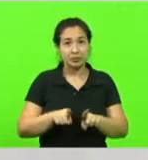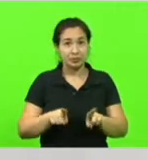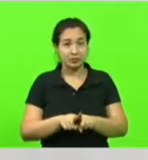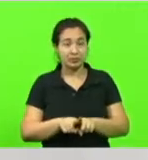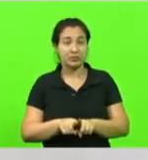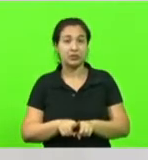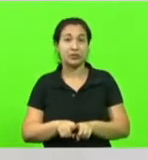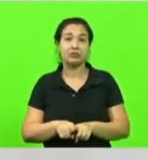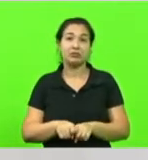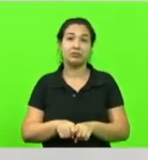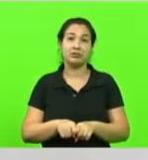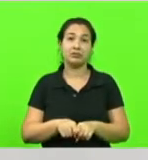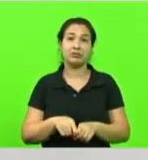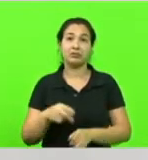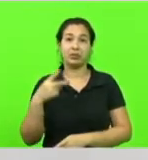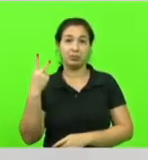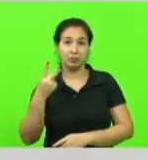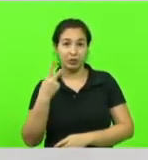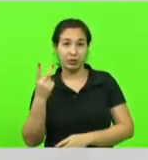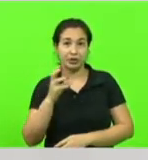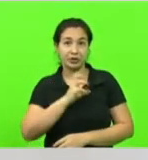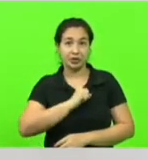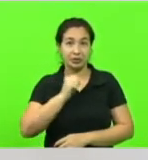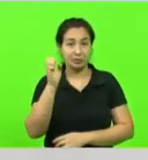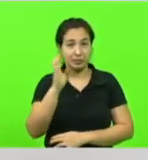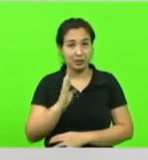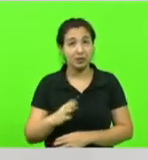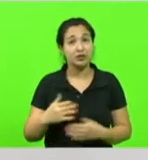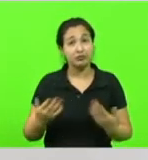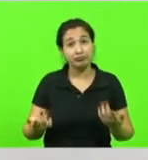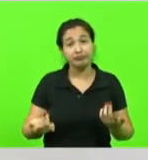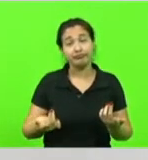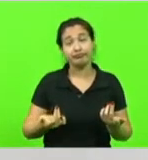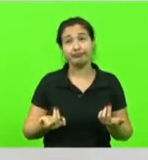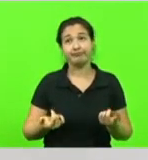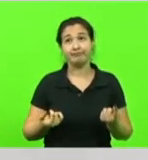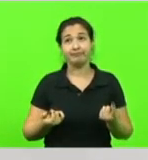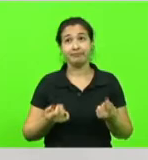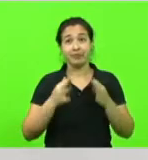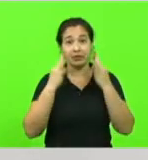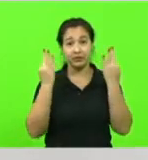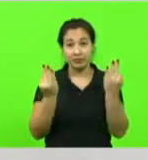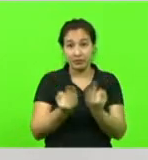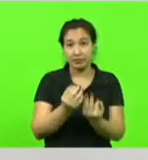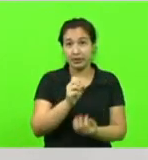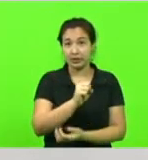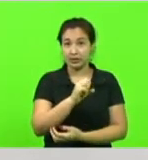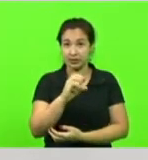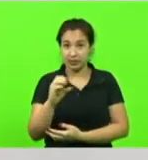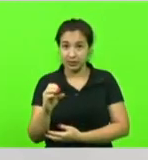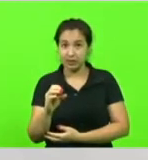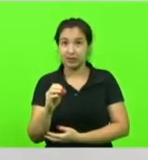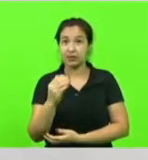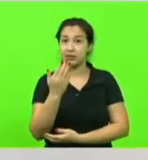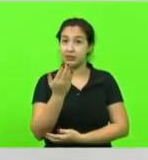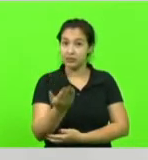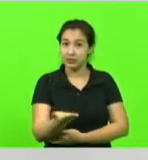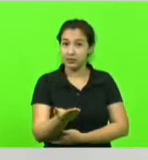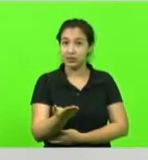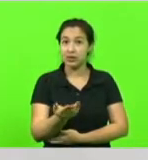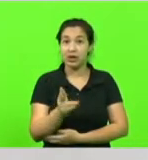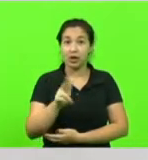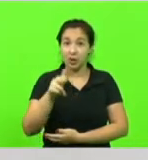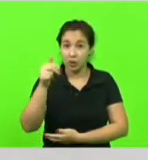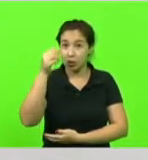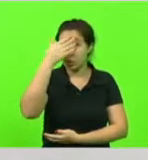pela constitucionalidade. Então, é isso que nós vamos fazer. Família catarinense, jamais